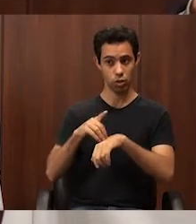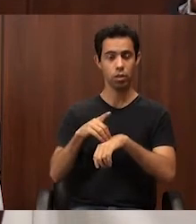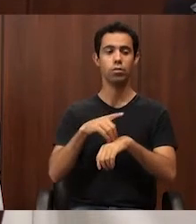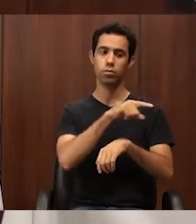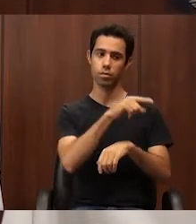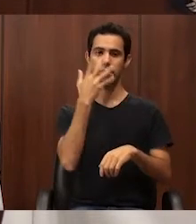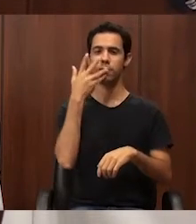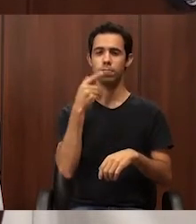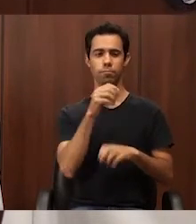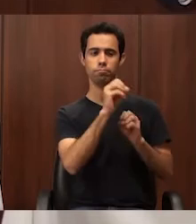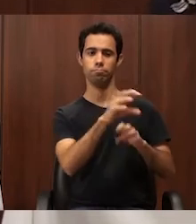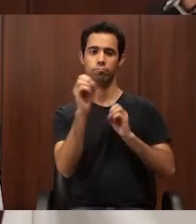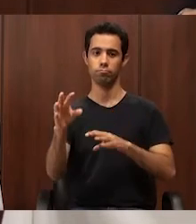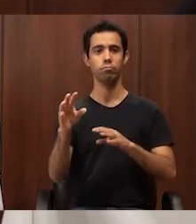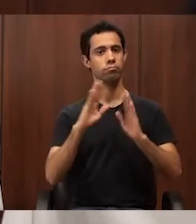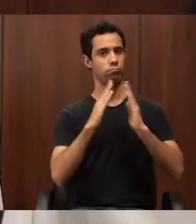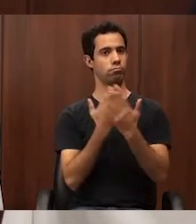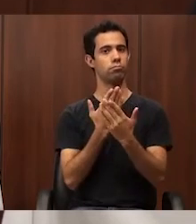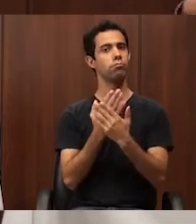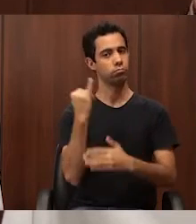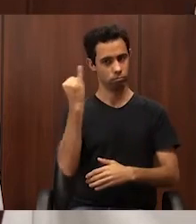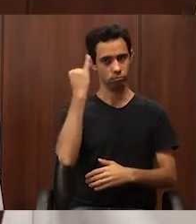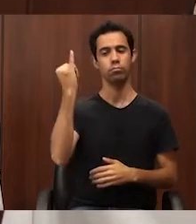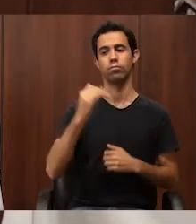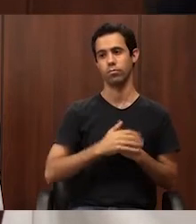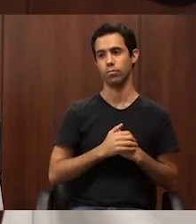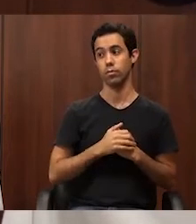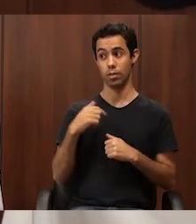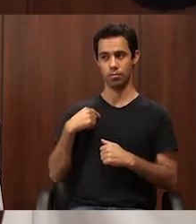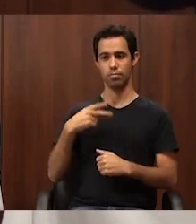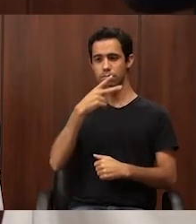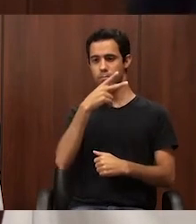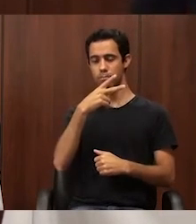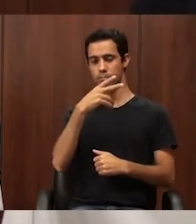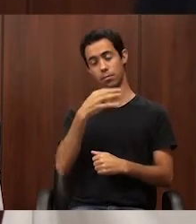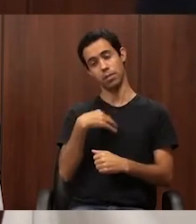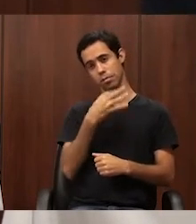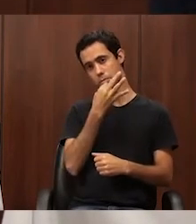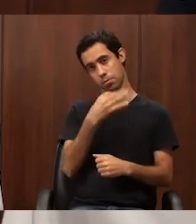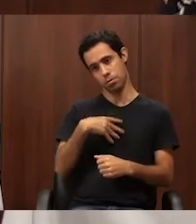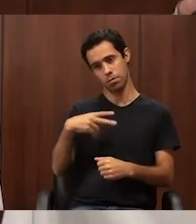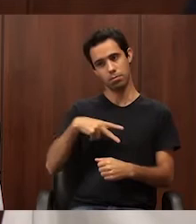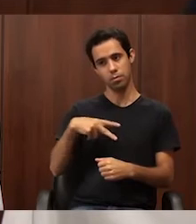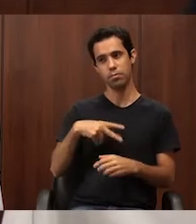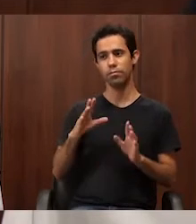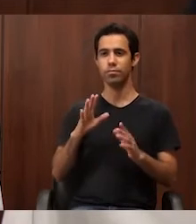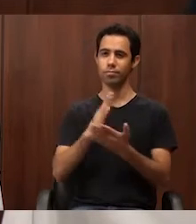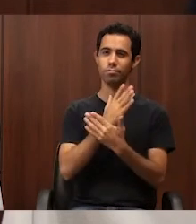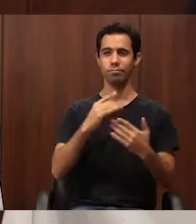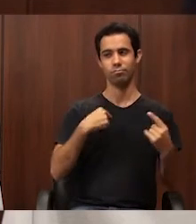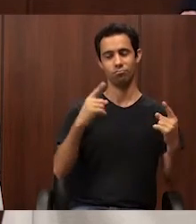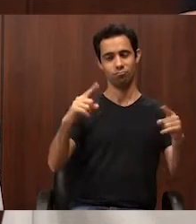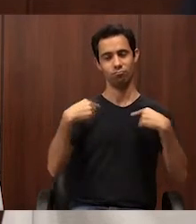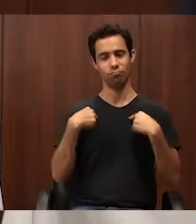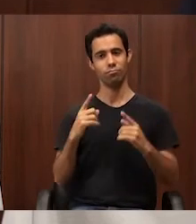crianças é de educação, de ir para uma escola, né? E, então, eu pessoalmente, mas eu não sou unanimidade, tem muita gente que critica essa minha posição,